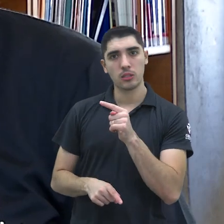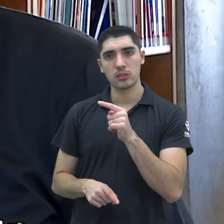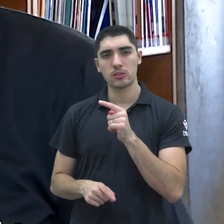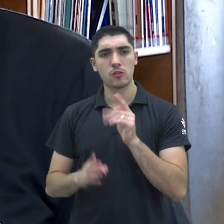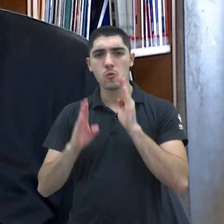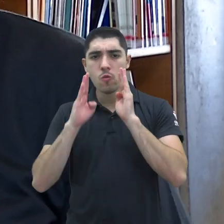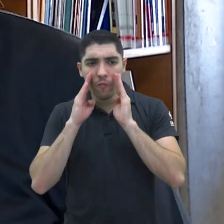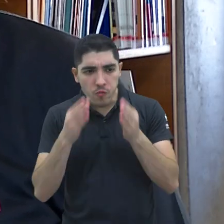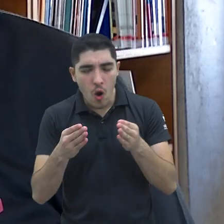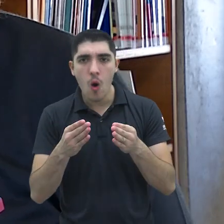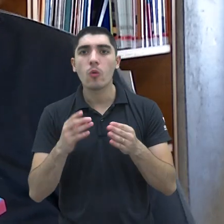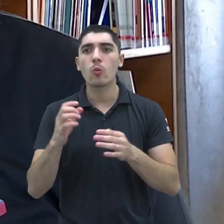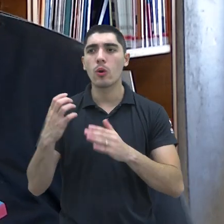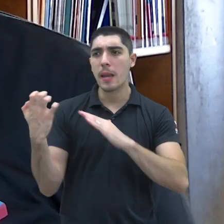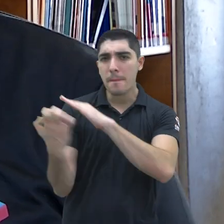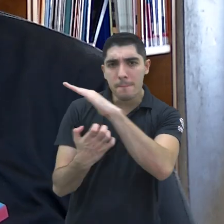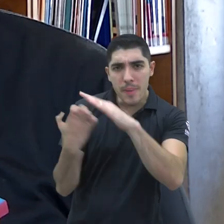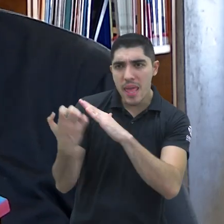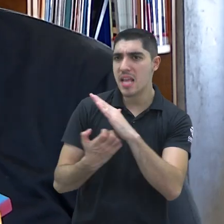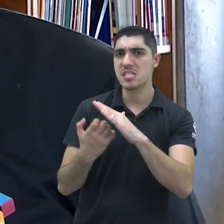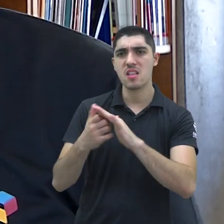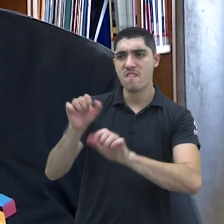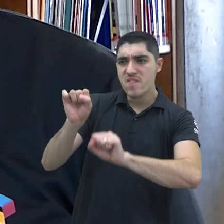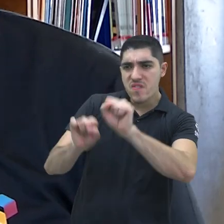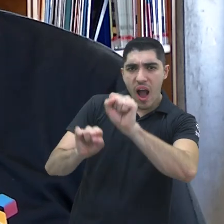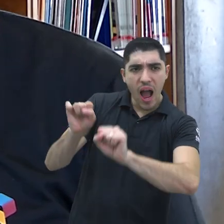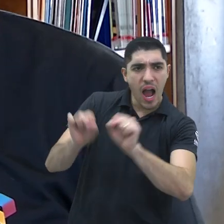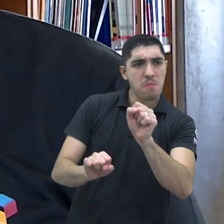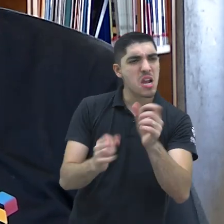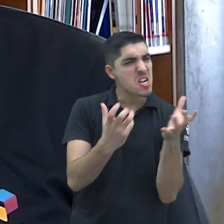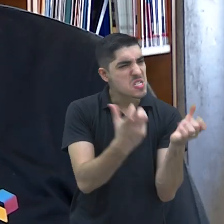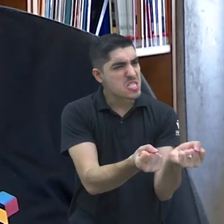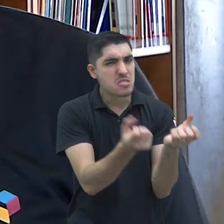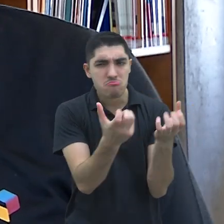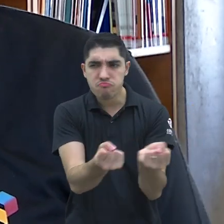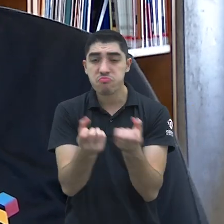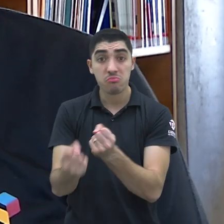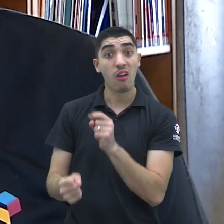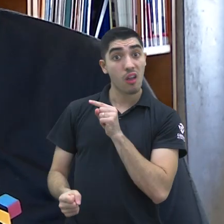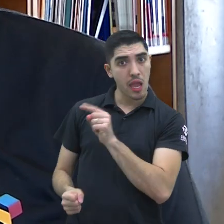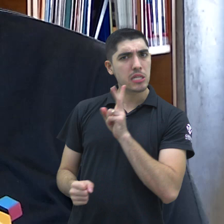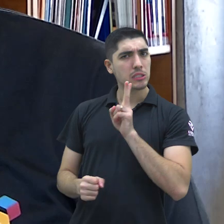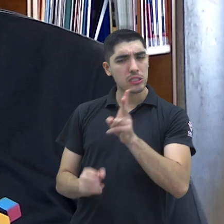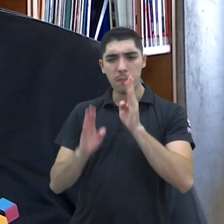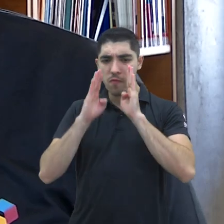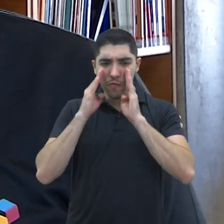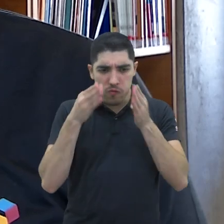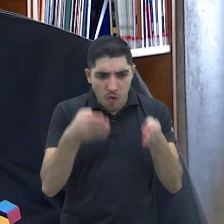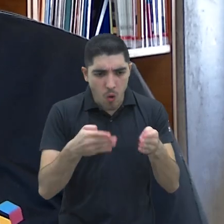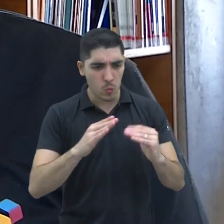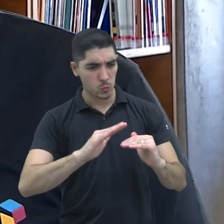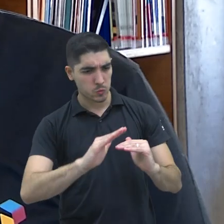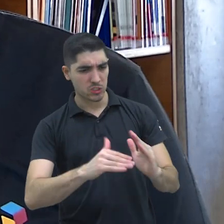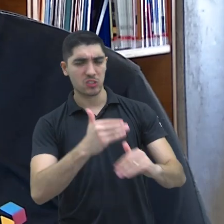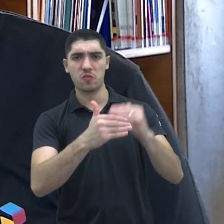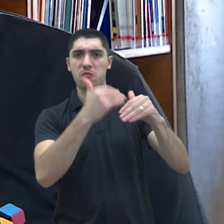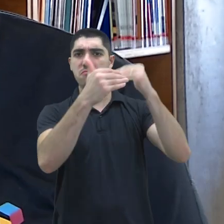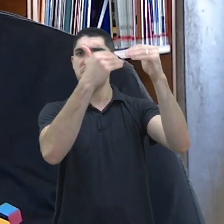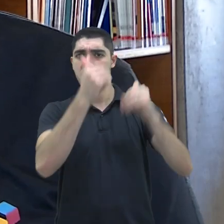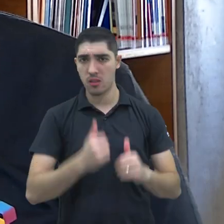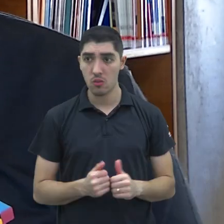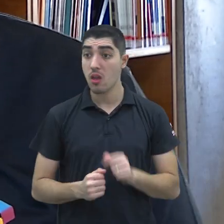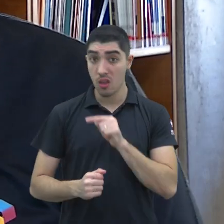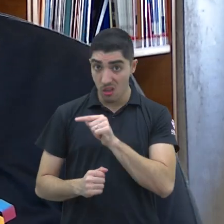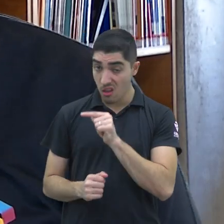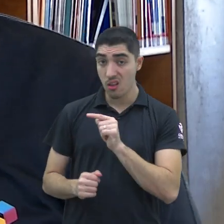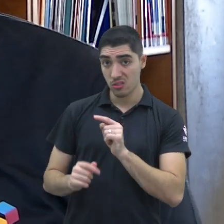também abre muito para a industrialização, né? É um presidente desenvolvimentista, como a gente